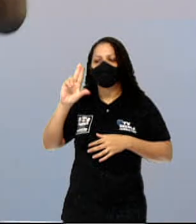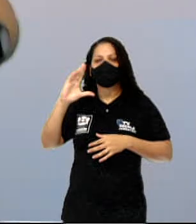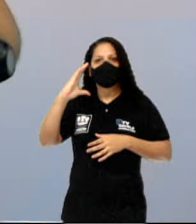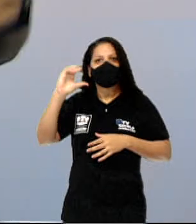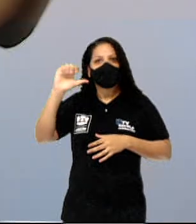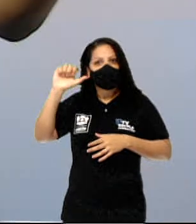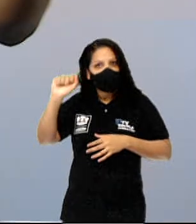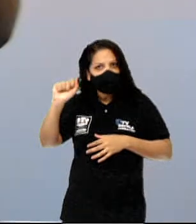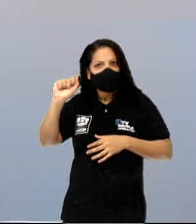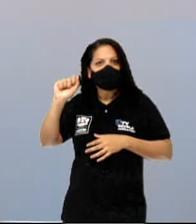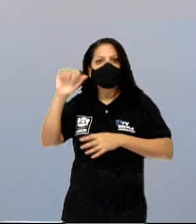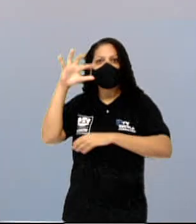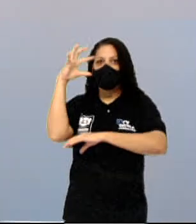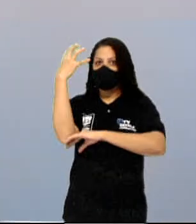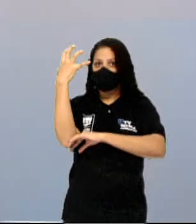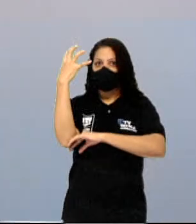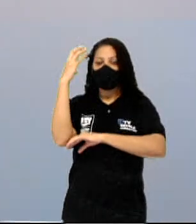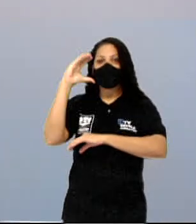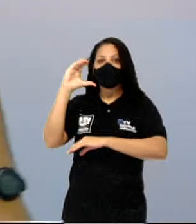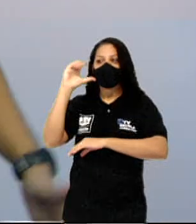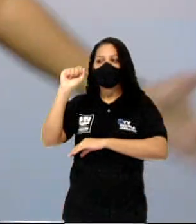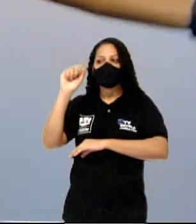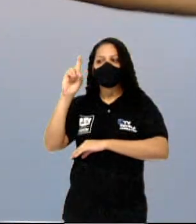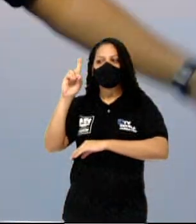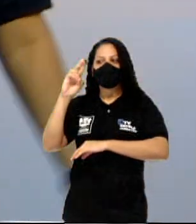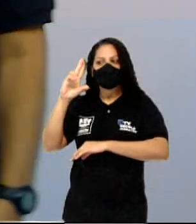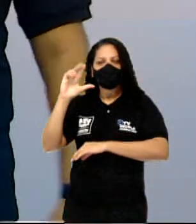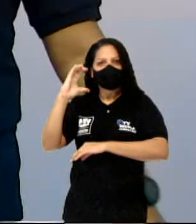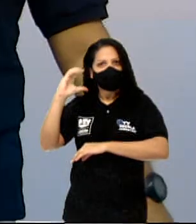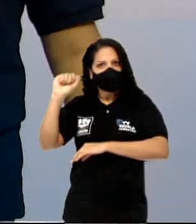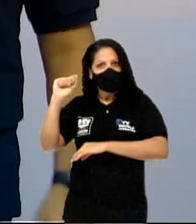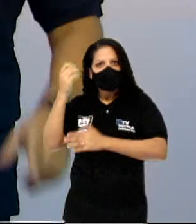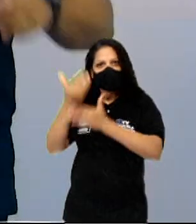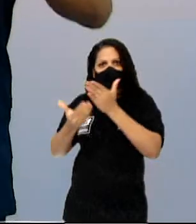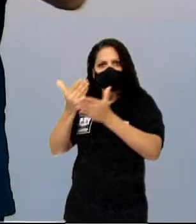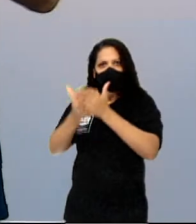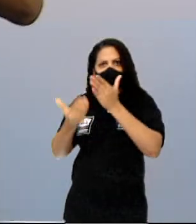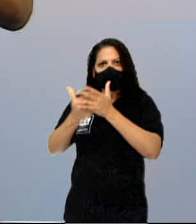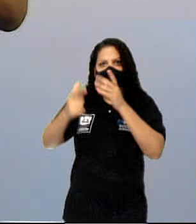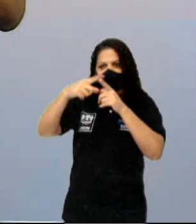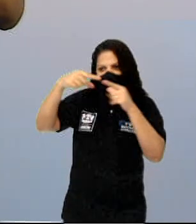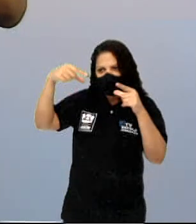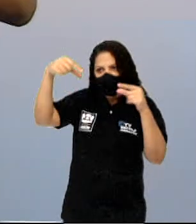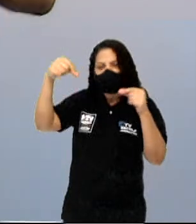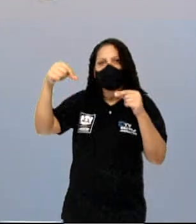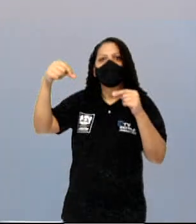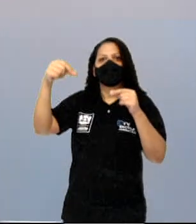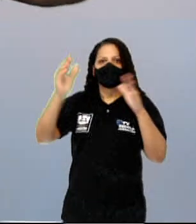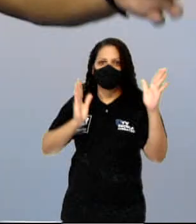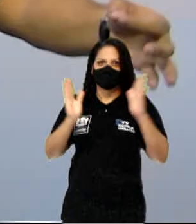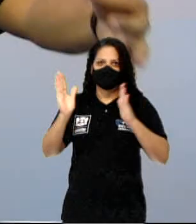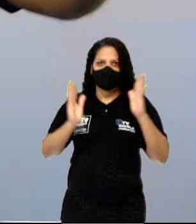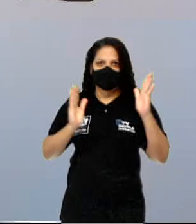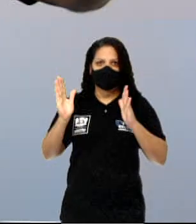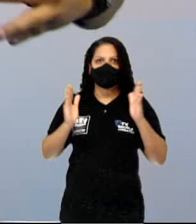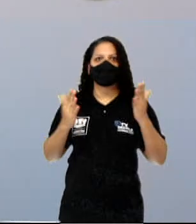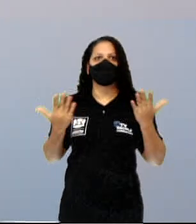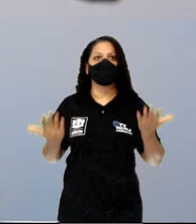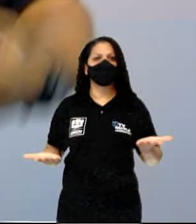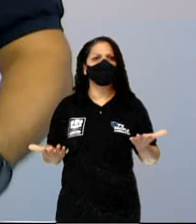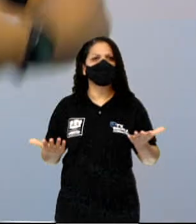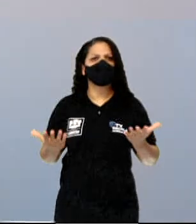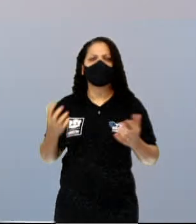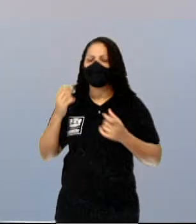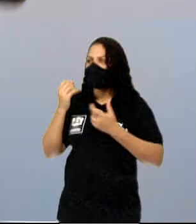Caduca, de cair. Caducifólia. São folhas que perdem aí nesse período. Agora, deixa eu te mostrar uma coisa. Nem parece